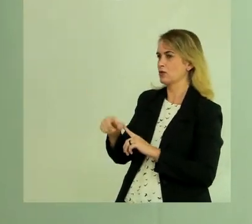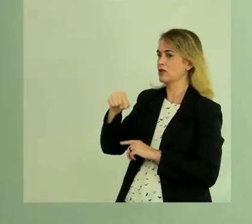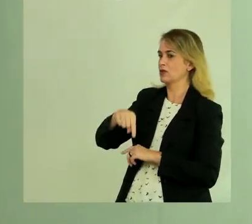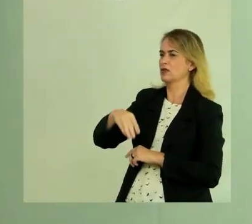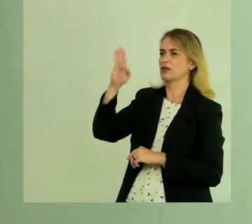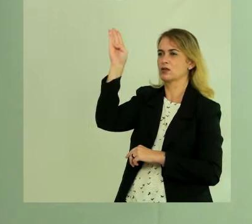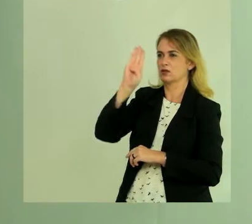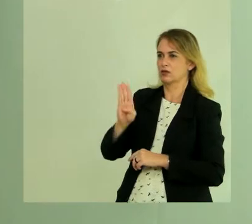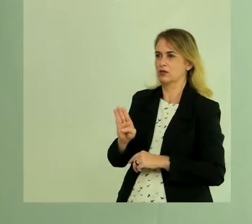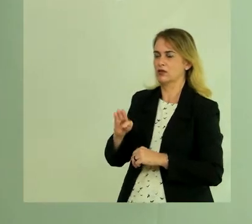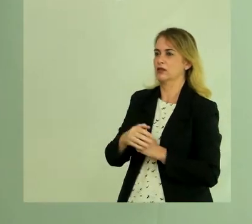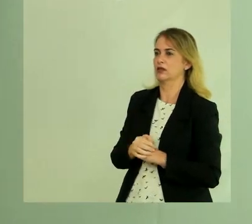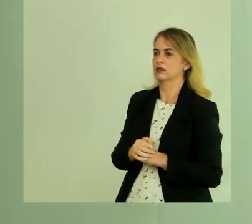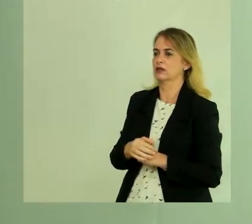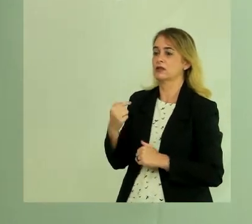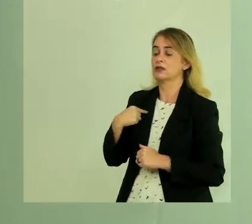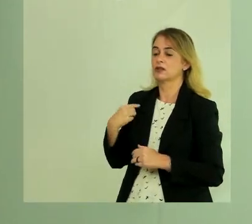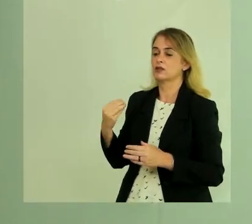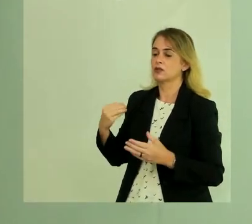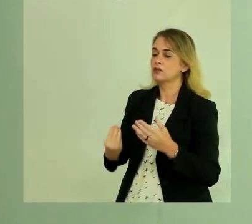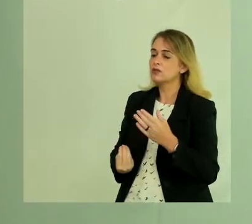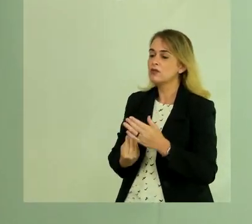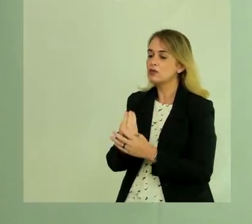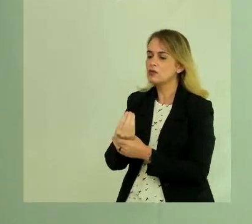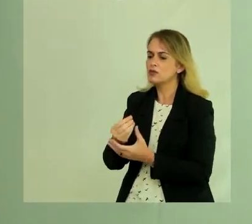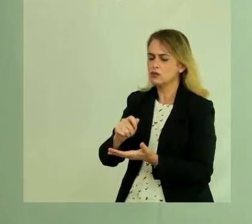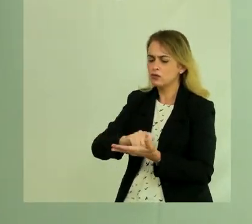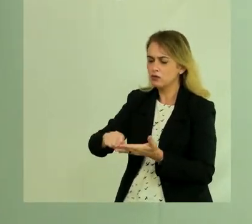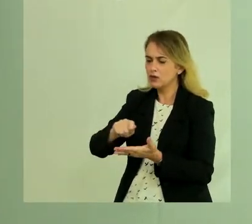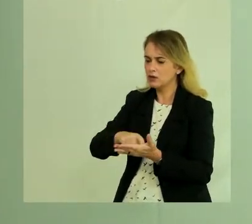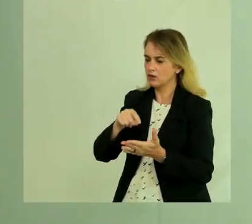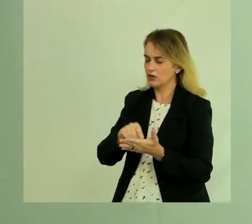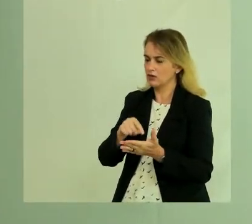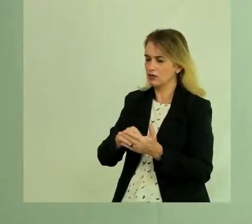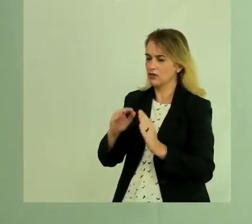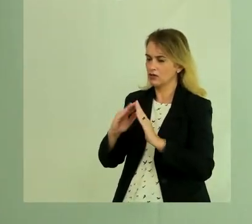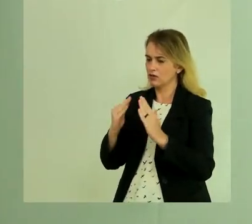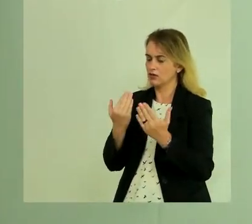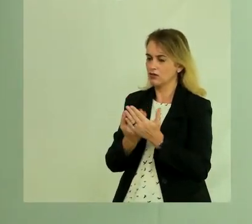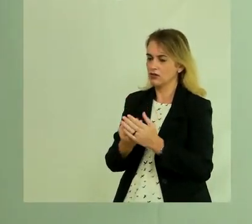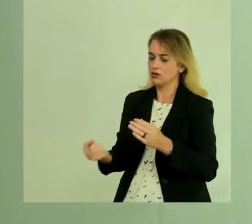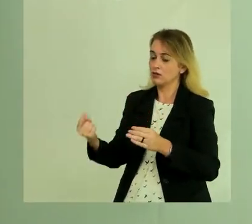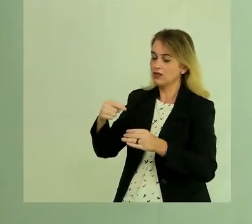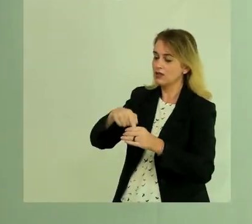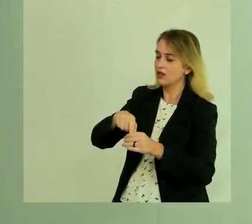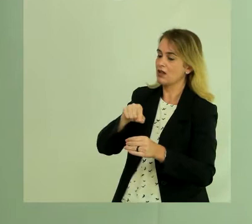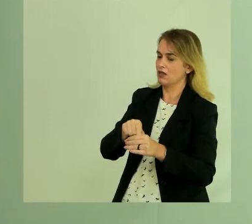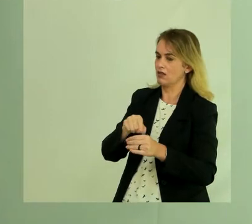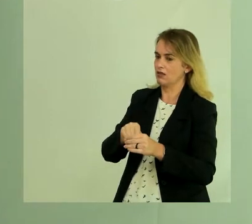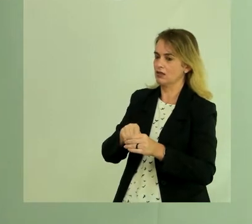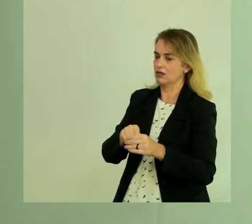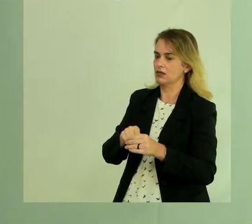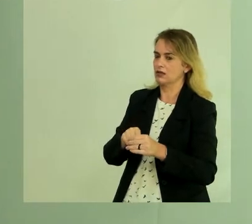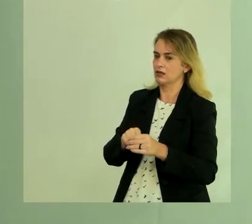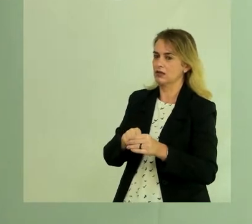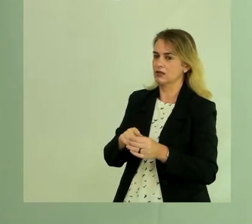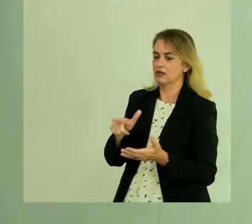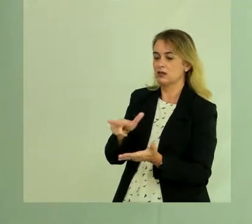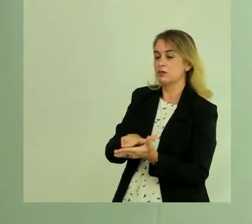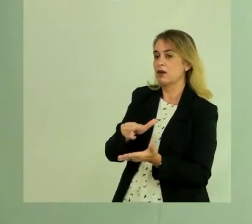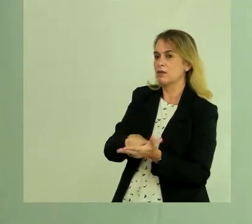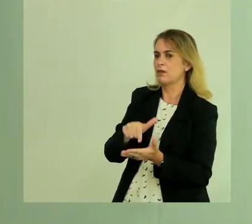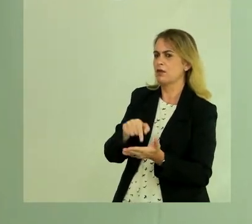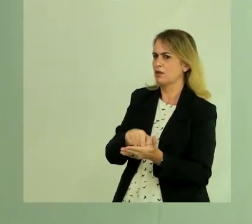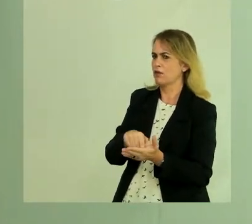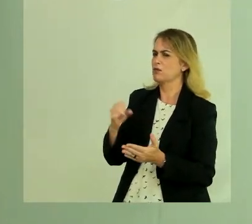de matricular essa criança surda na escola, que esse papel, né, fundamental do intérprete, ele precisa estar na